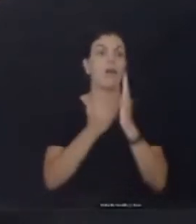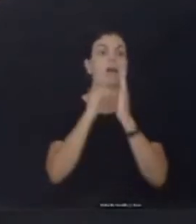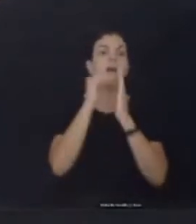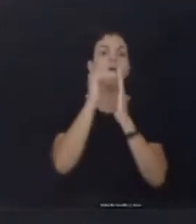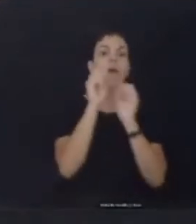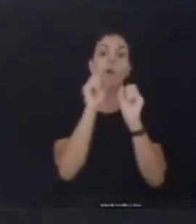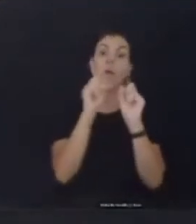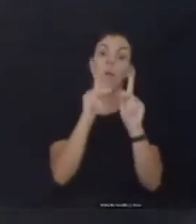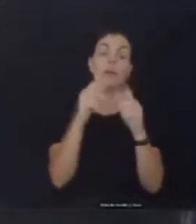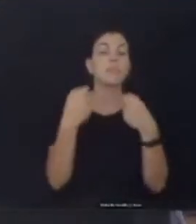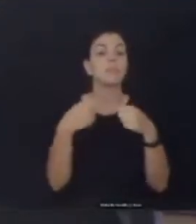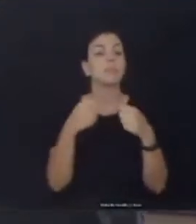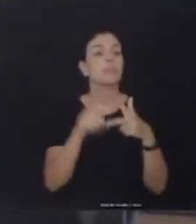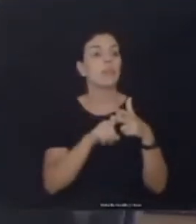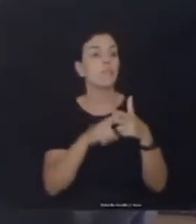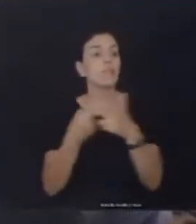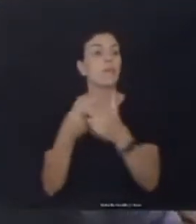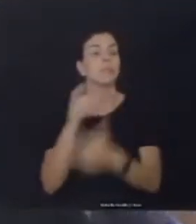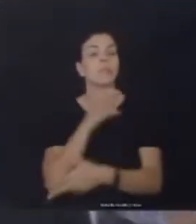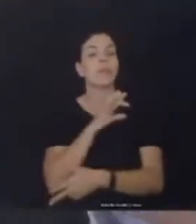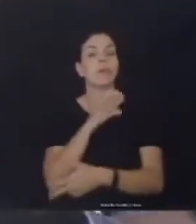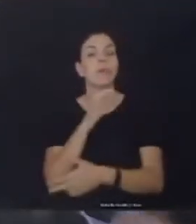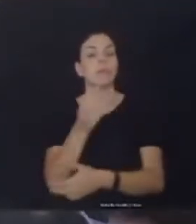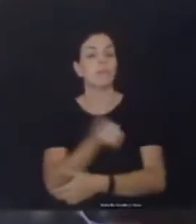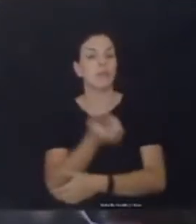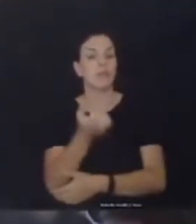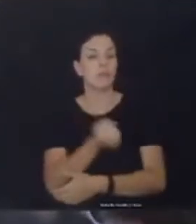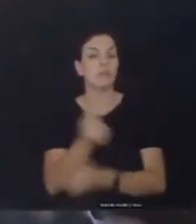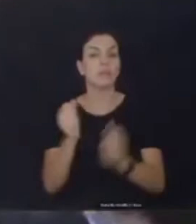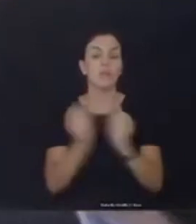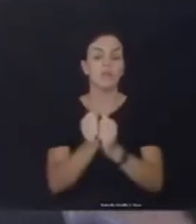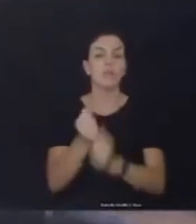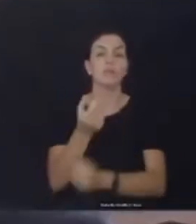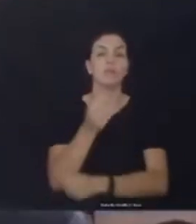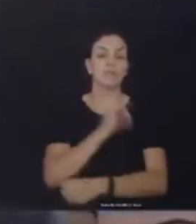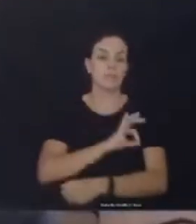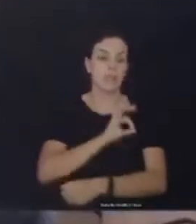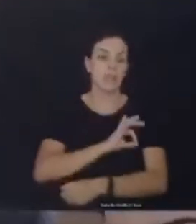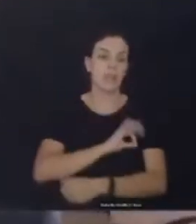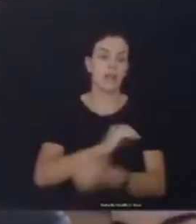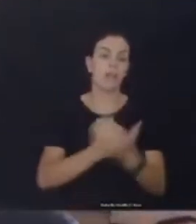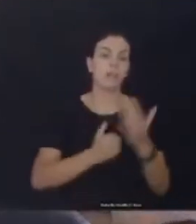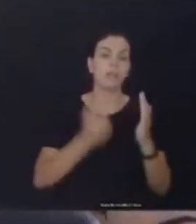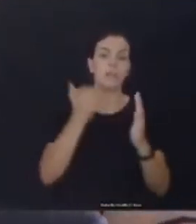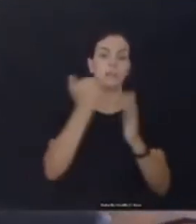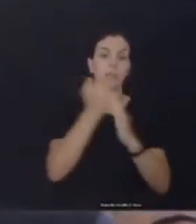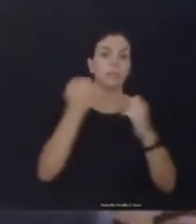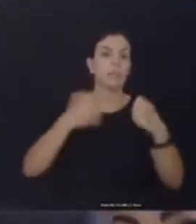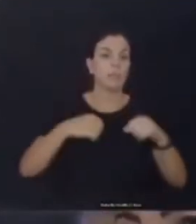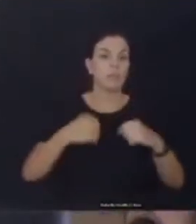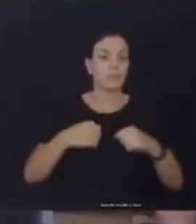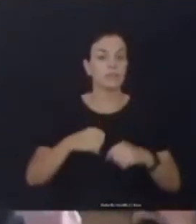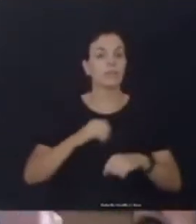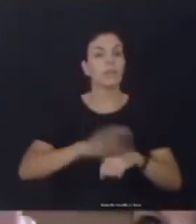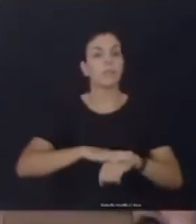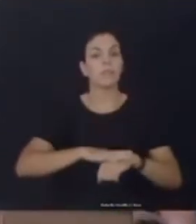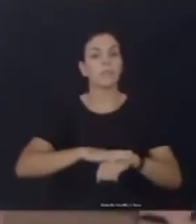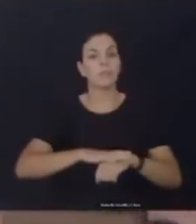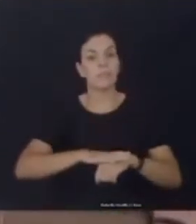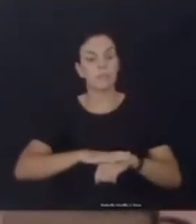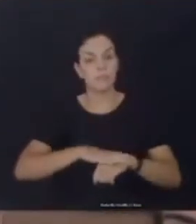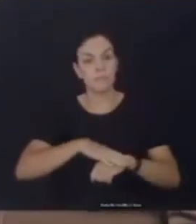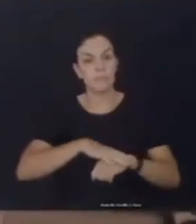uma reforma da Previdência que alcance os salários mais altos. Então, teria que subir a régua e não deixar a régua em